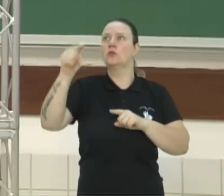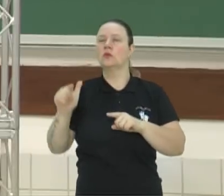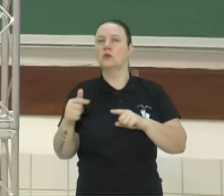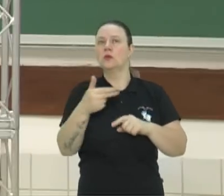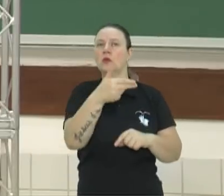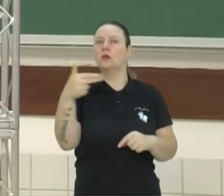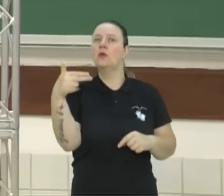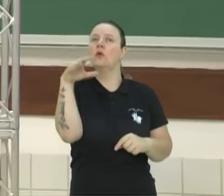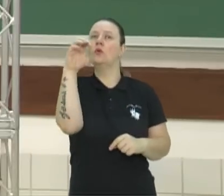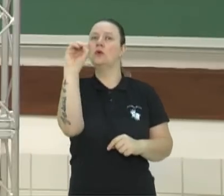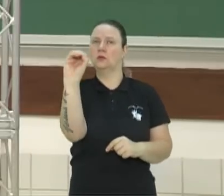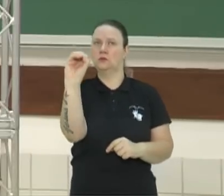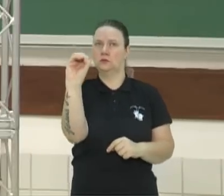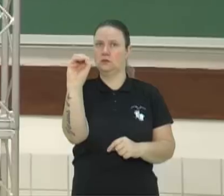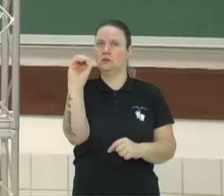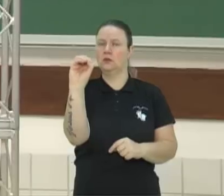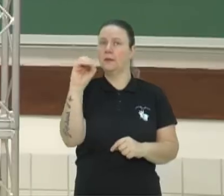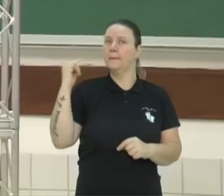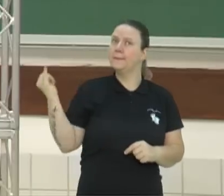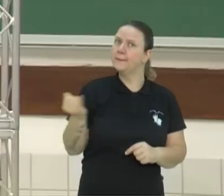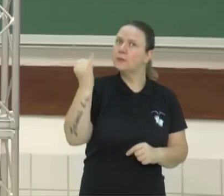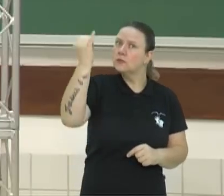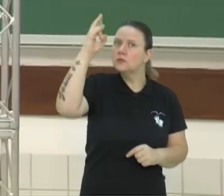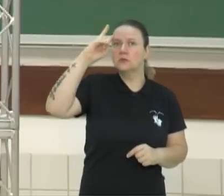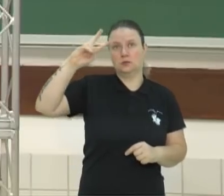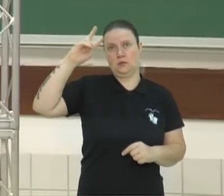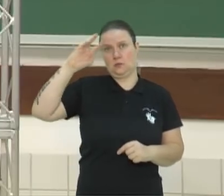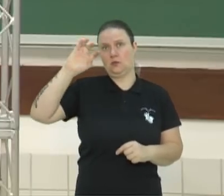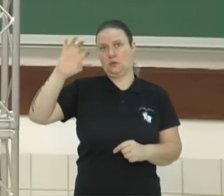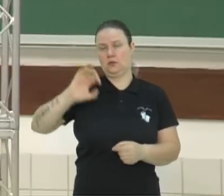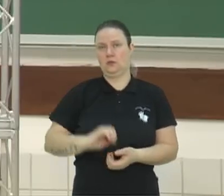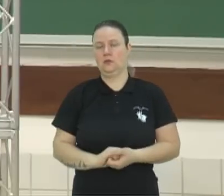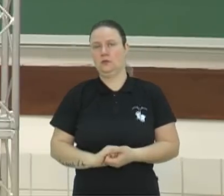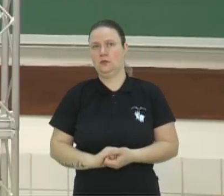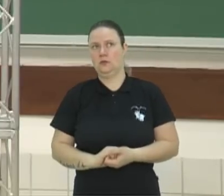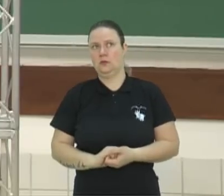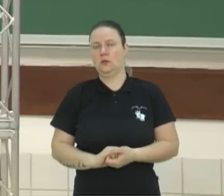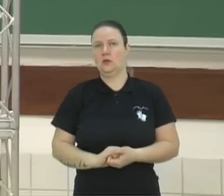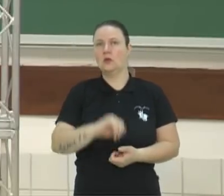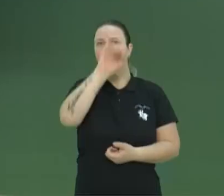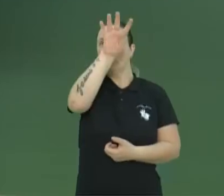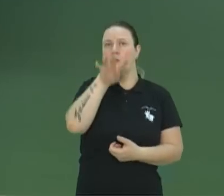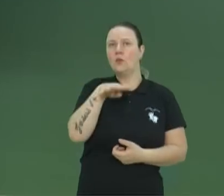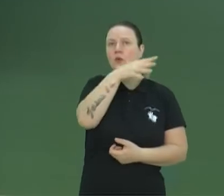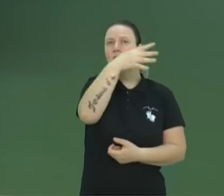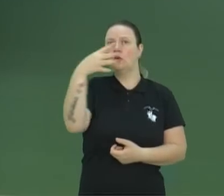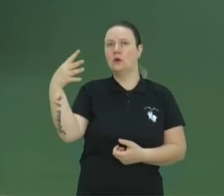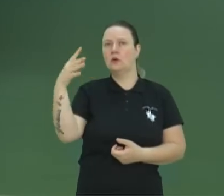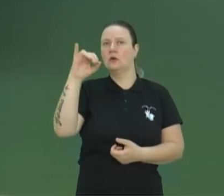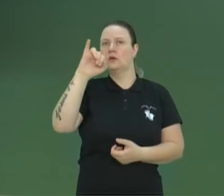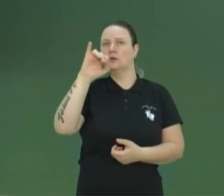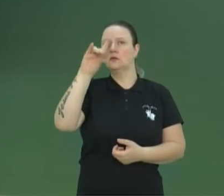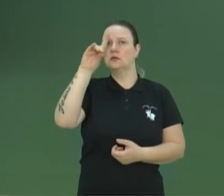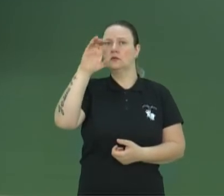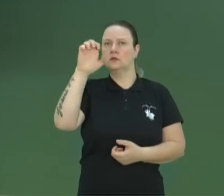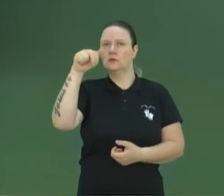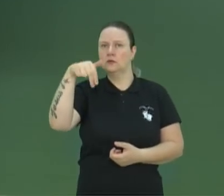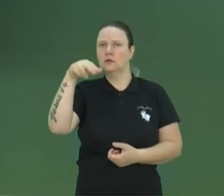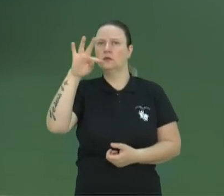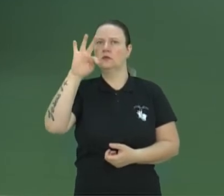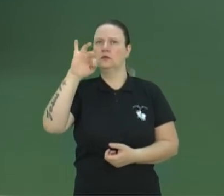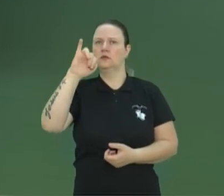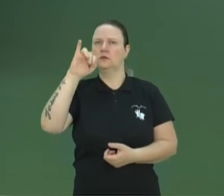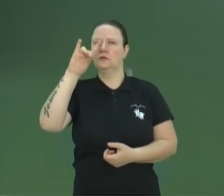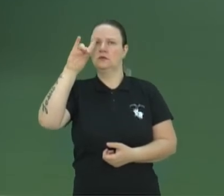gente lembrar dessa diagonal principal que eu comentei, né? Porque vai dar origem à nossa matriz identidade. Então, a matriz identidade, eu